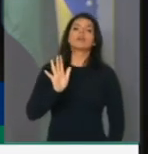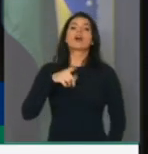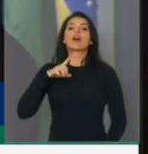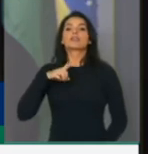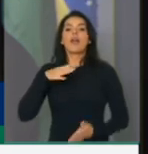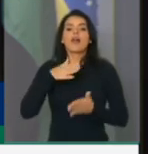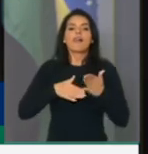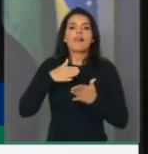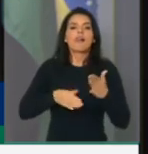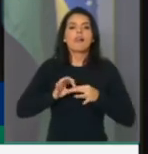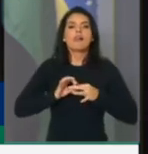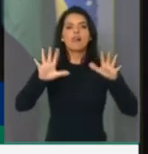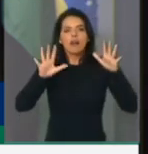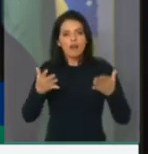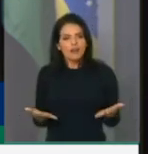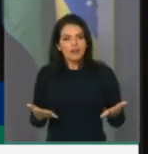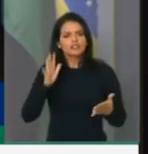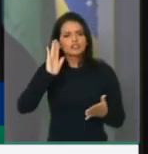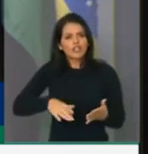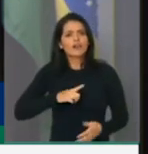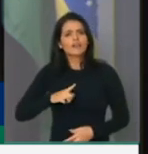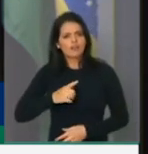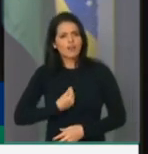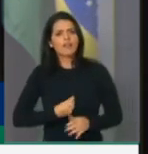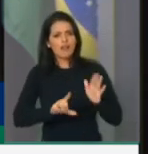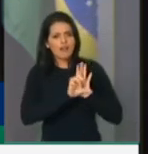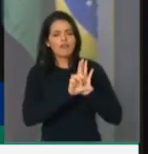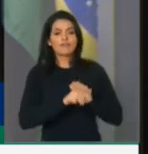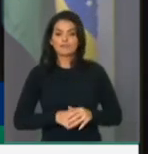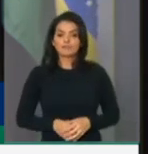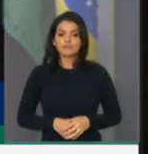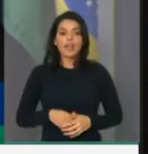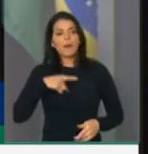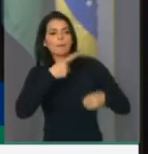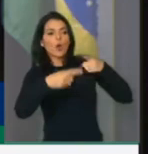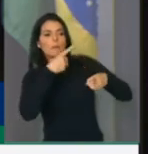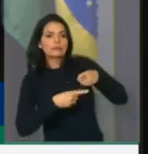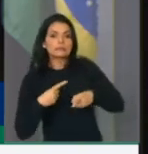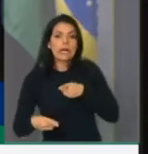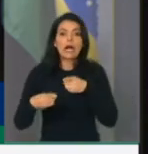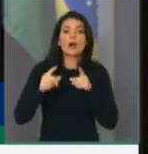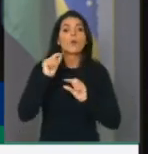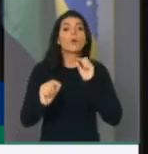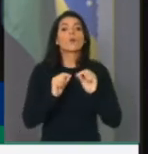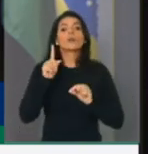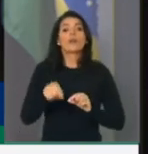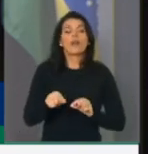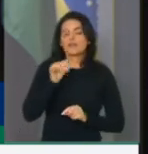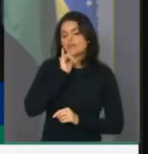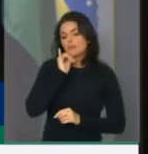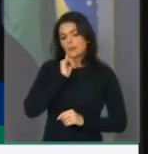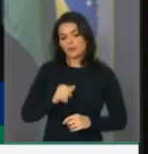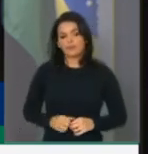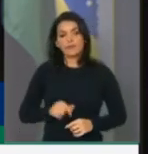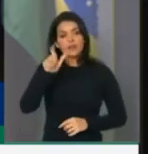restrições na nossa liberdade já estão previstas em lei a gente traições são quando por exemplo